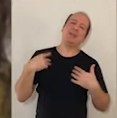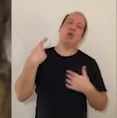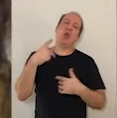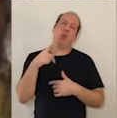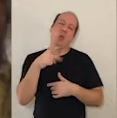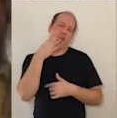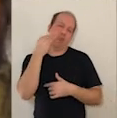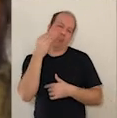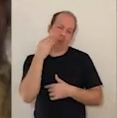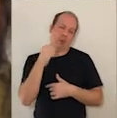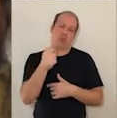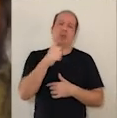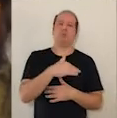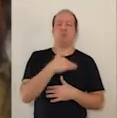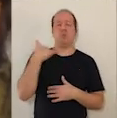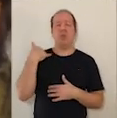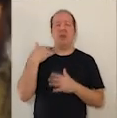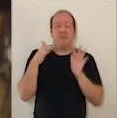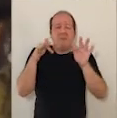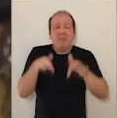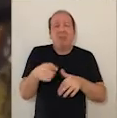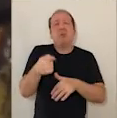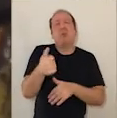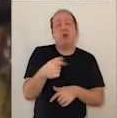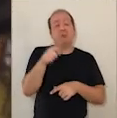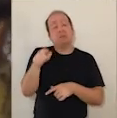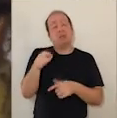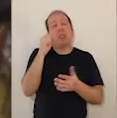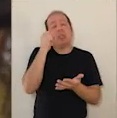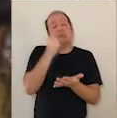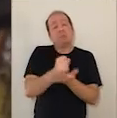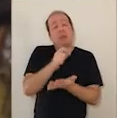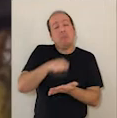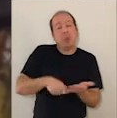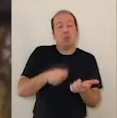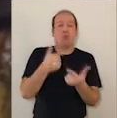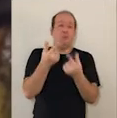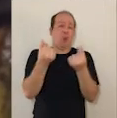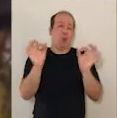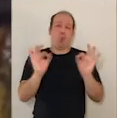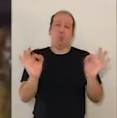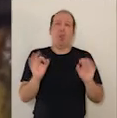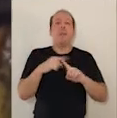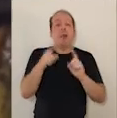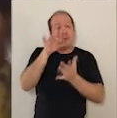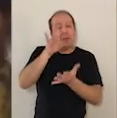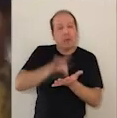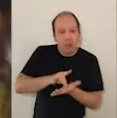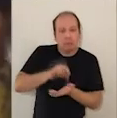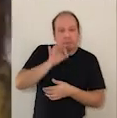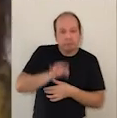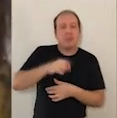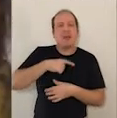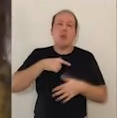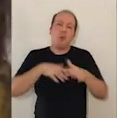Vendo Volpone tão próximo do fim, o senhor lhe mostrou um testamento sem qualquer valor, pois o verdadeiro testamento está